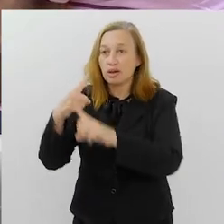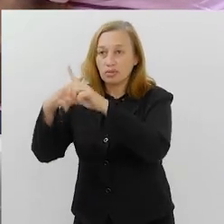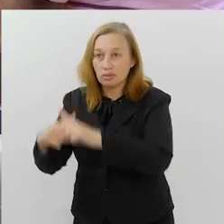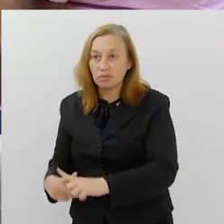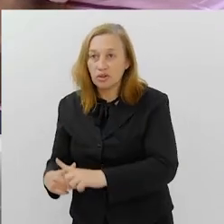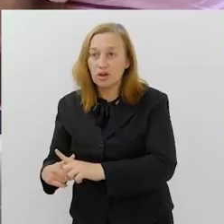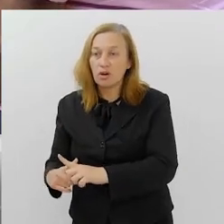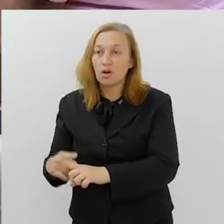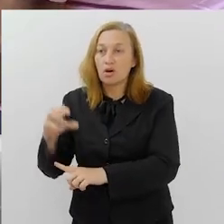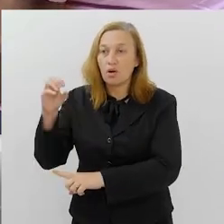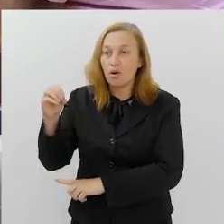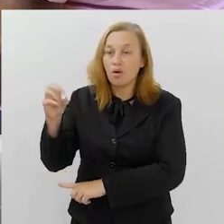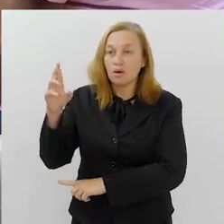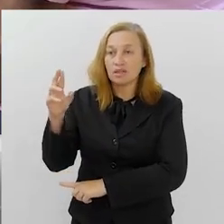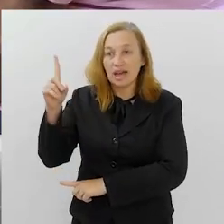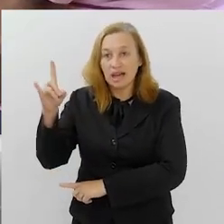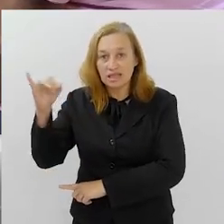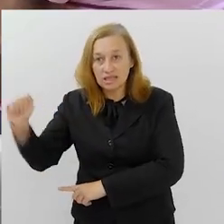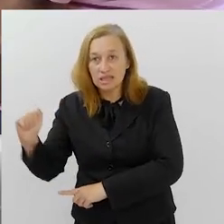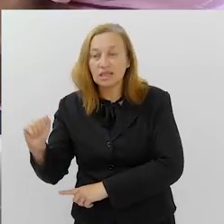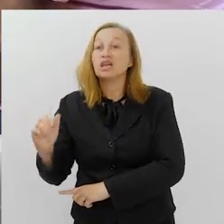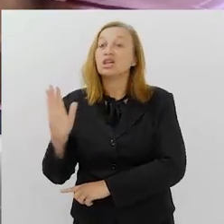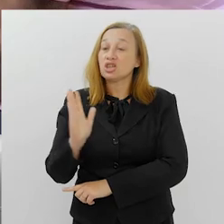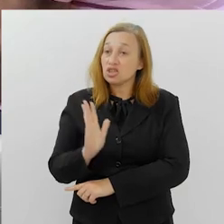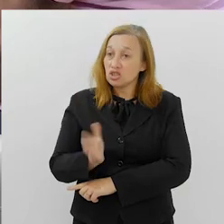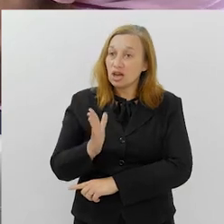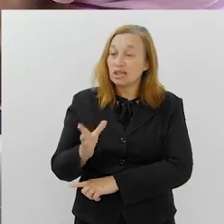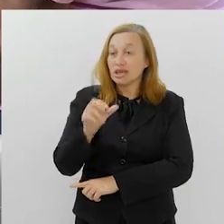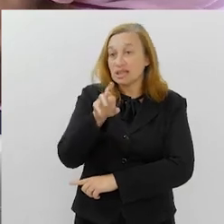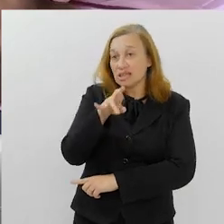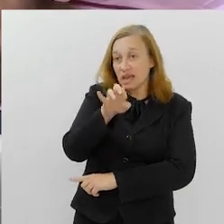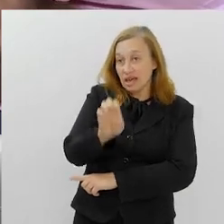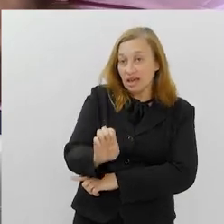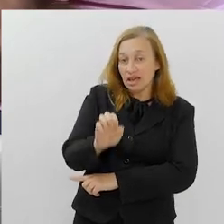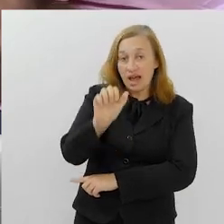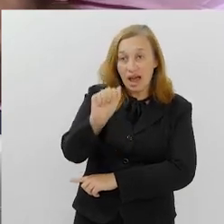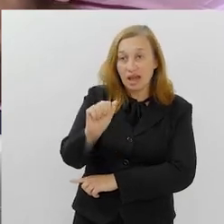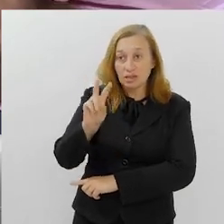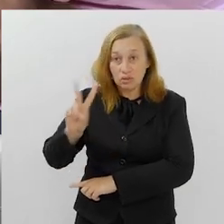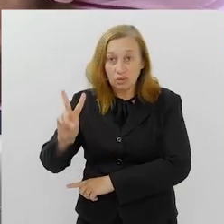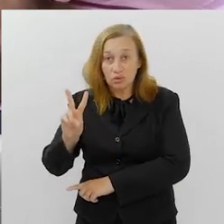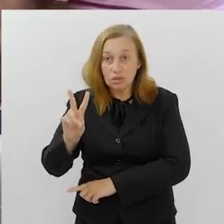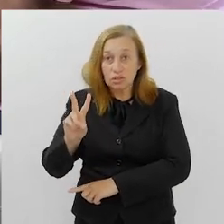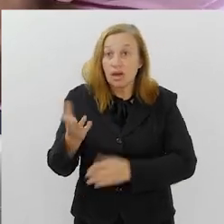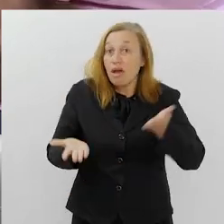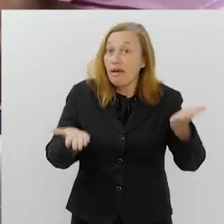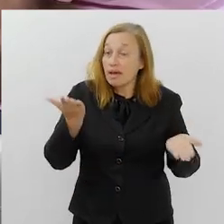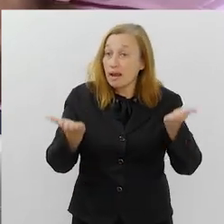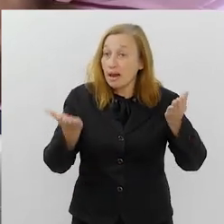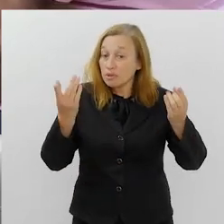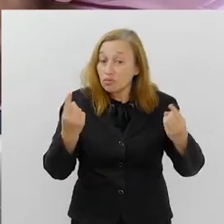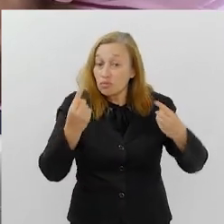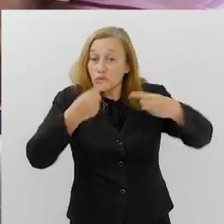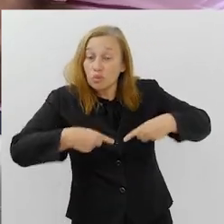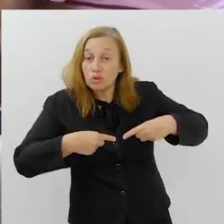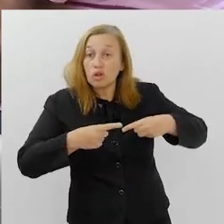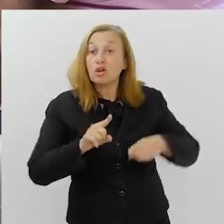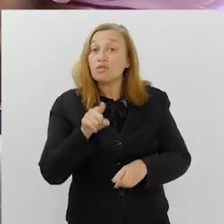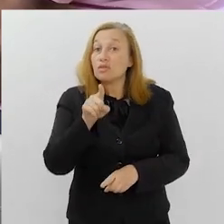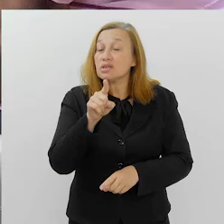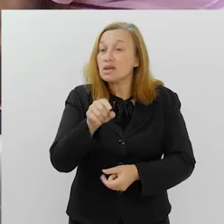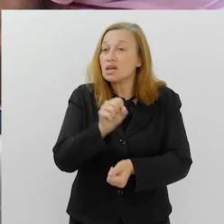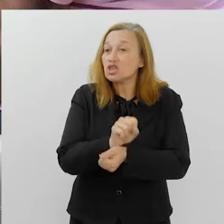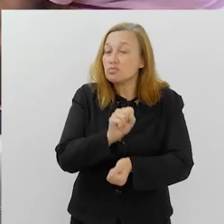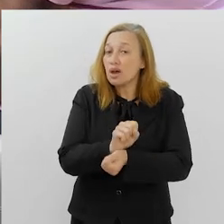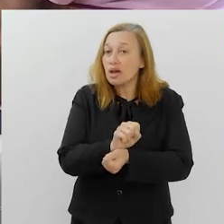marcado contra o Audax, que fez parte também dessa Série A2. Isso. Confrontos equilibradíssimos na Série A2. O que você